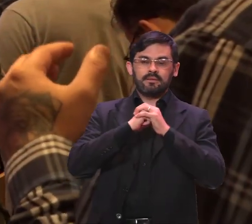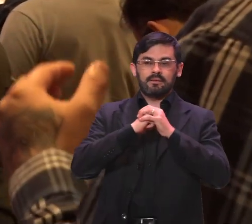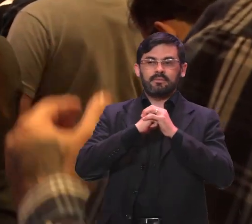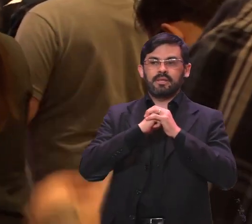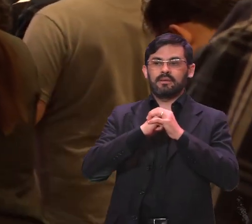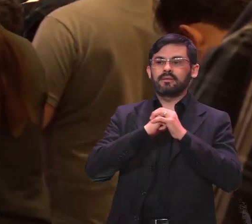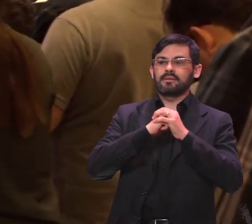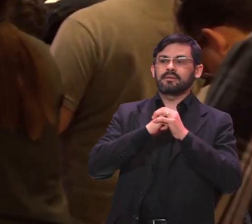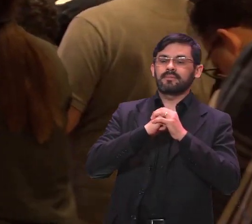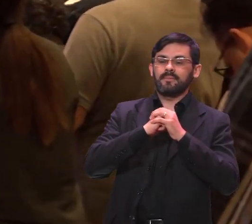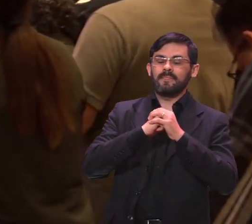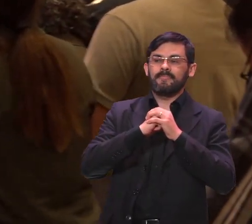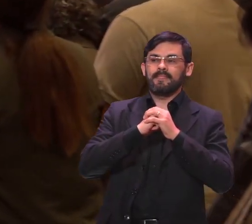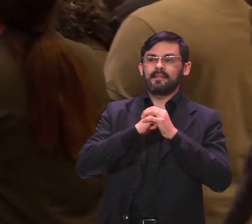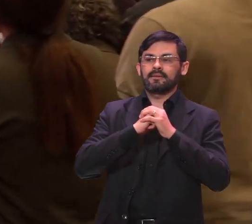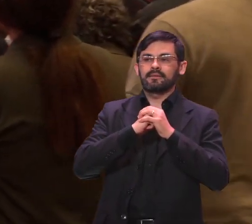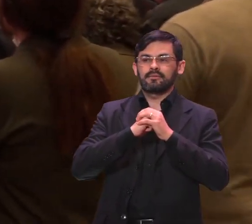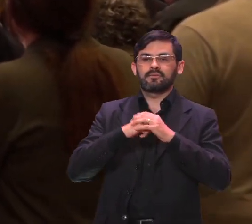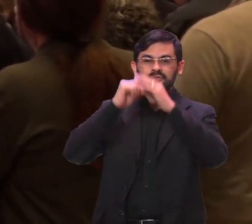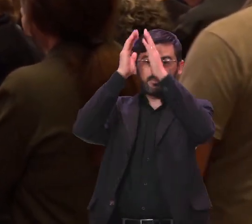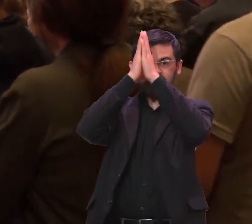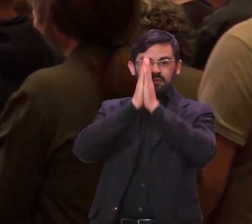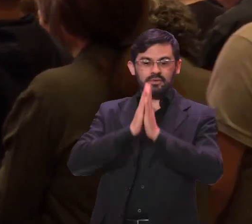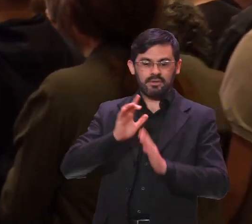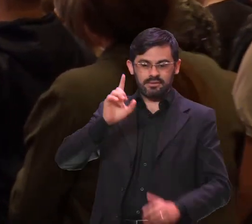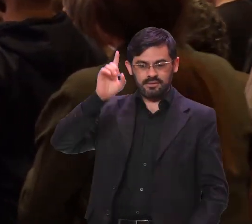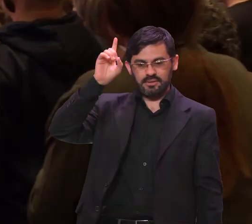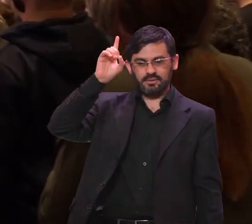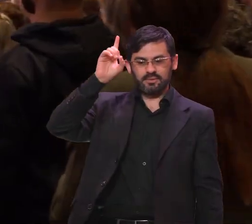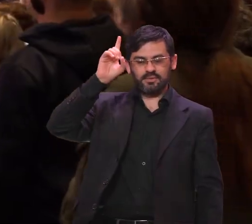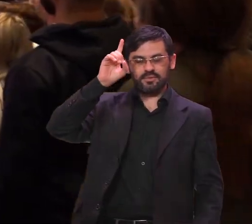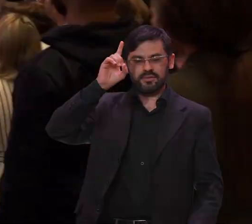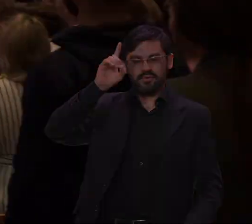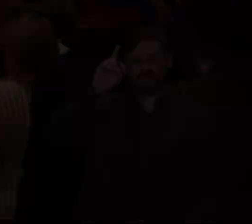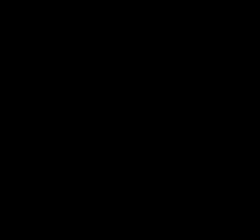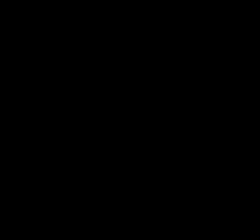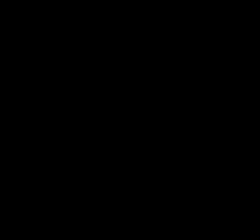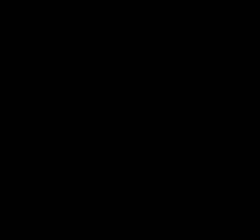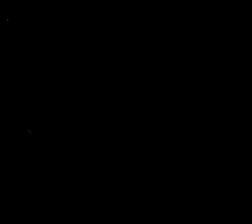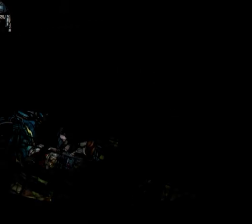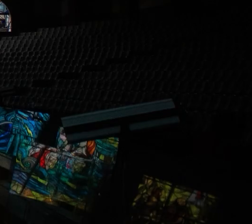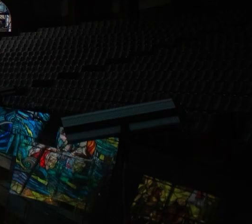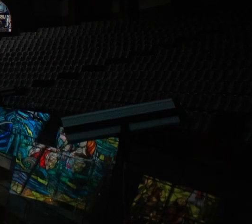Amém, amém. Vamos adorar a Deus. Exalte.